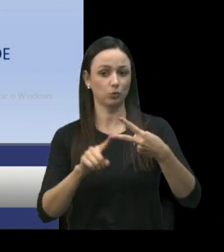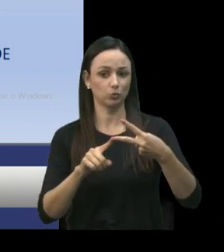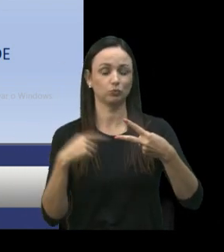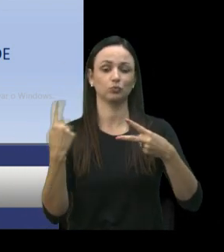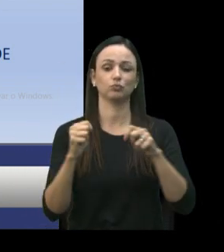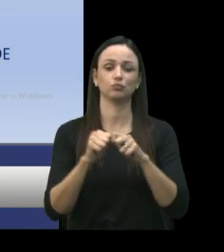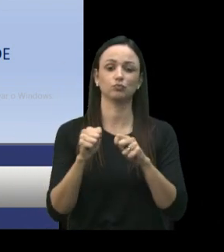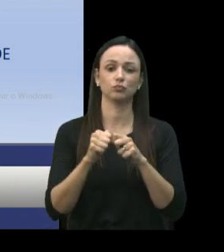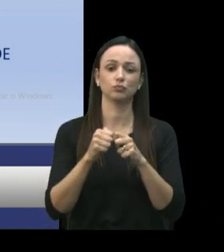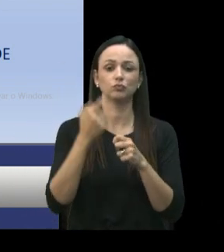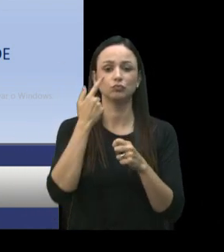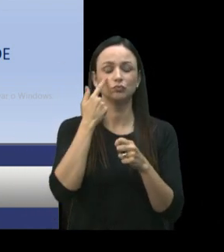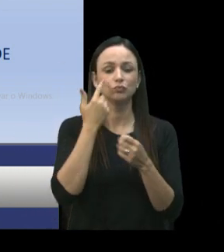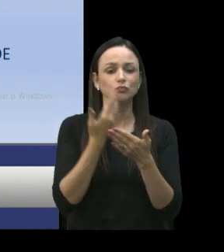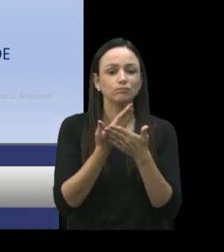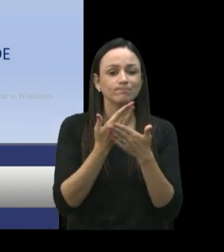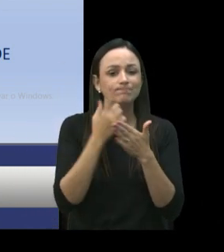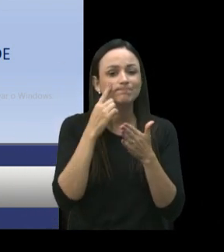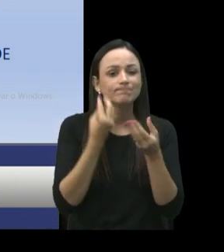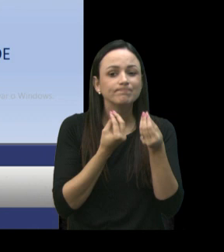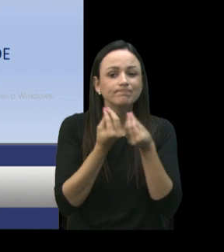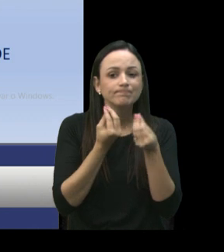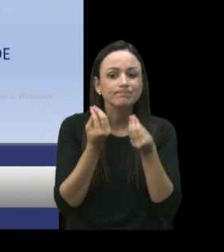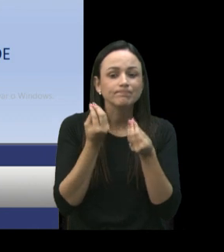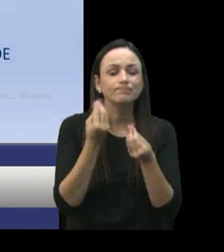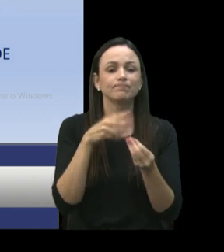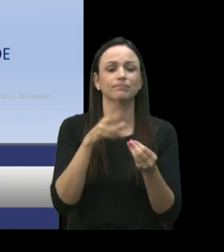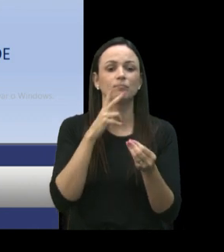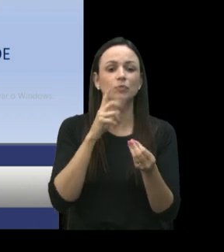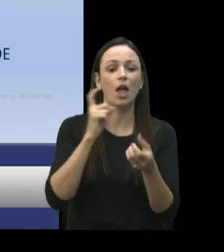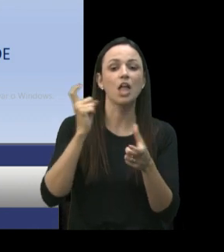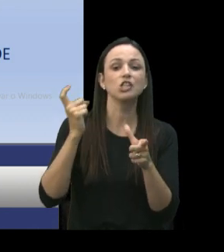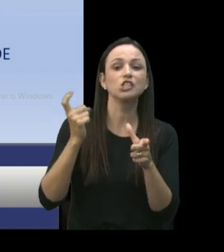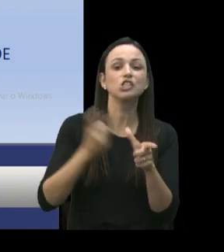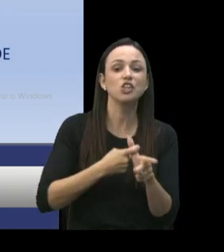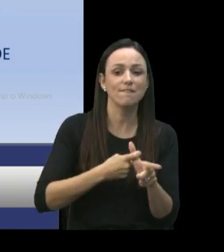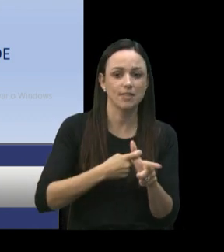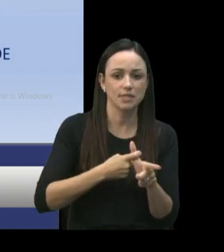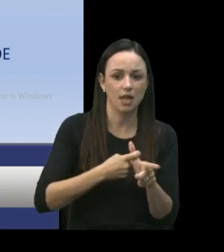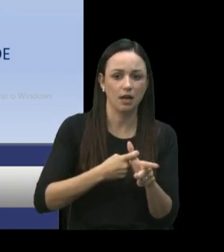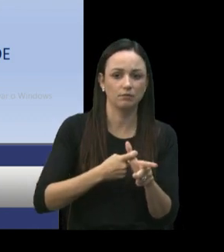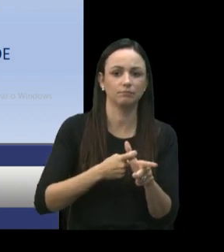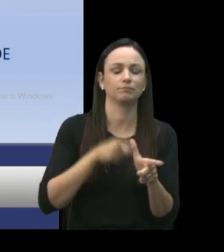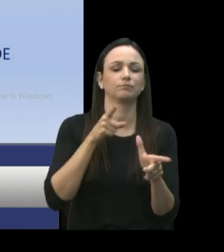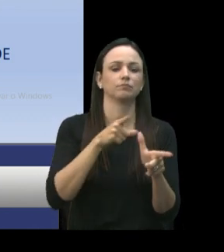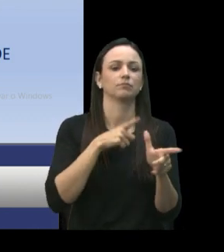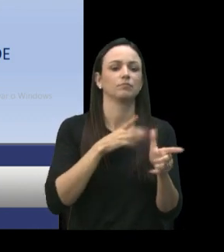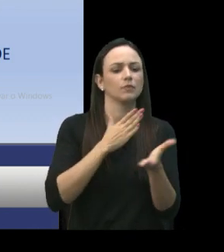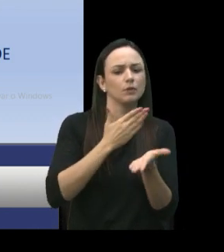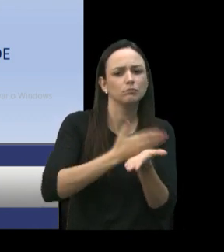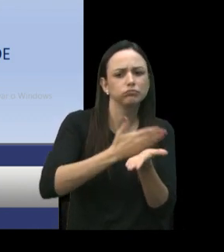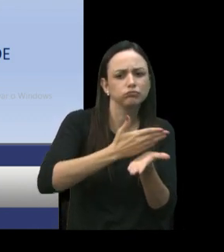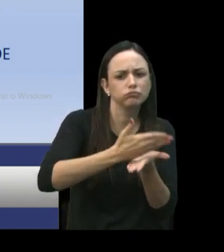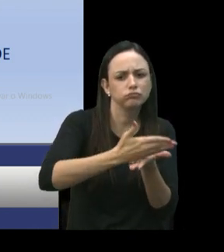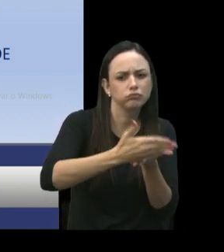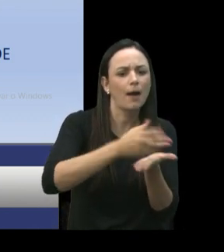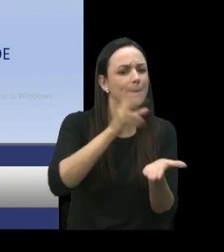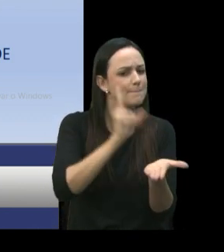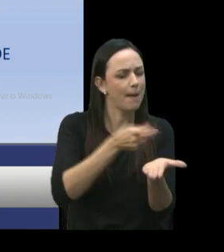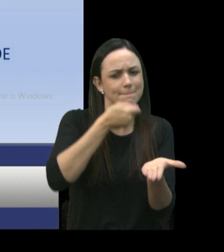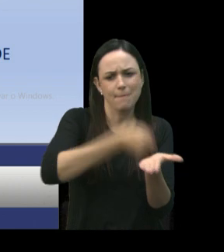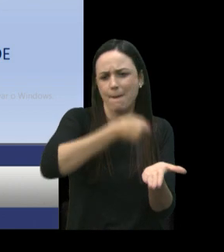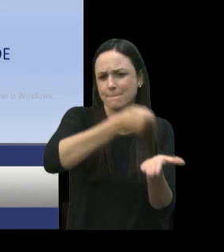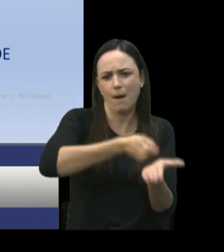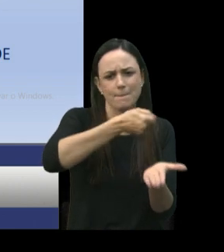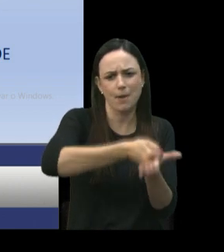as estimativas das dívidas já pactuadas, aquilo que é o ordinário, aquilo que nós não temos como fugir, para